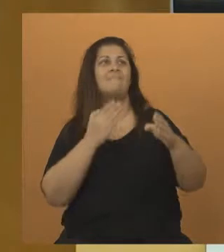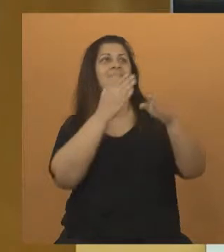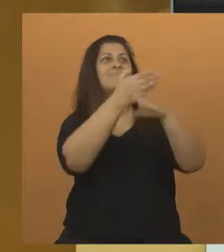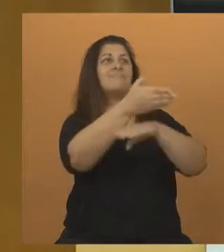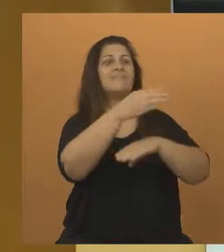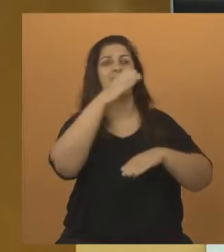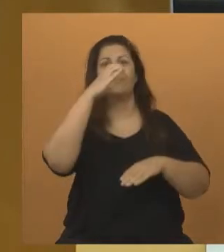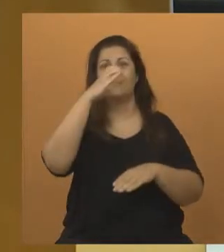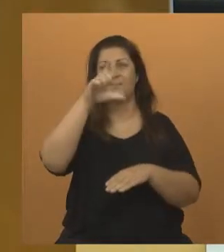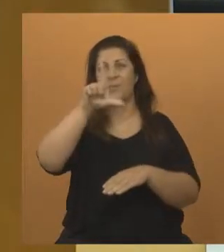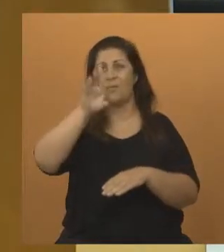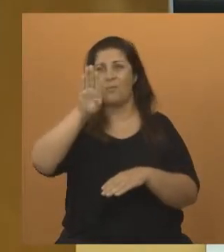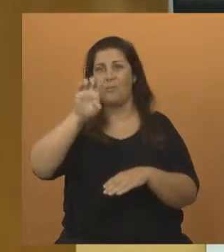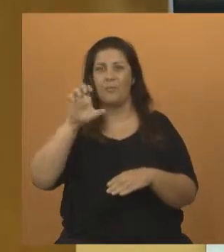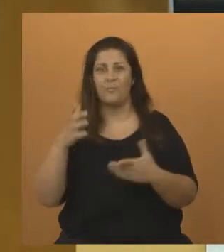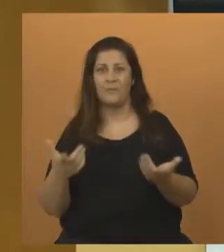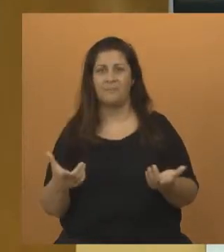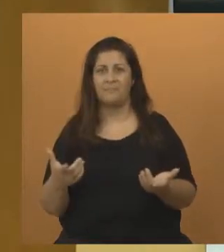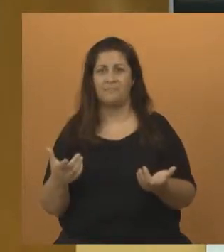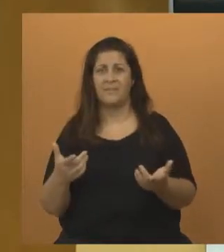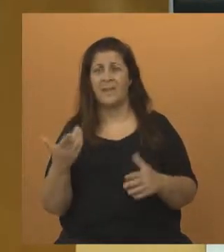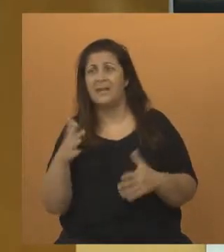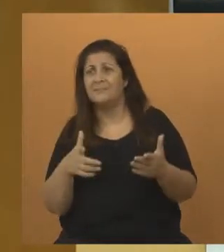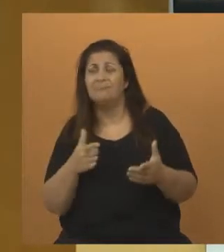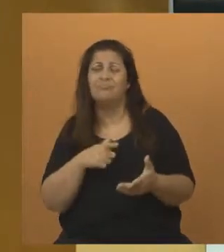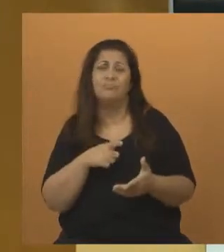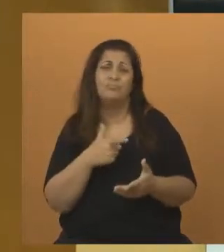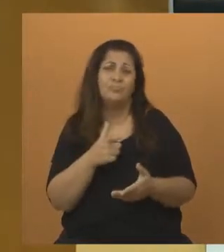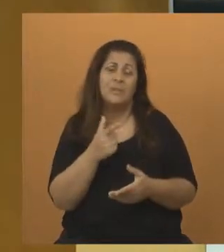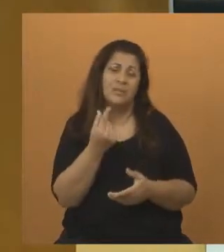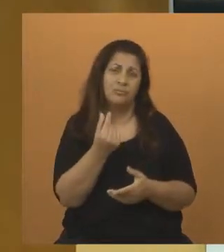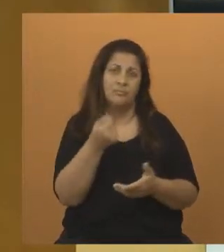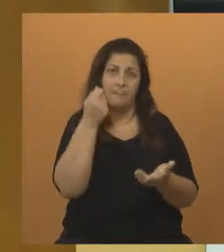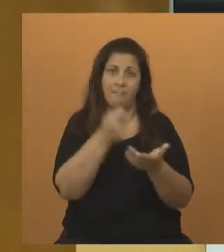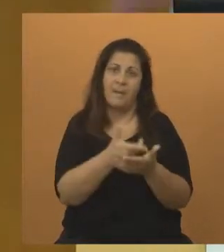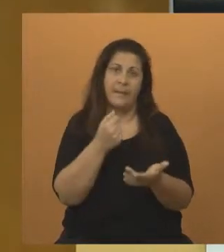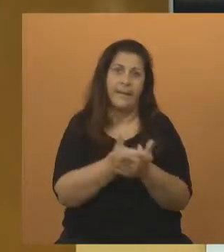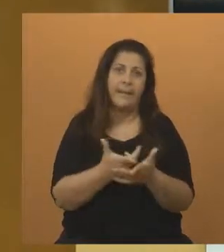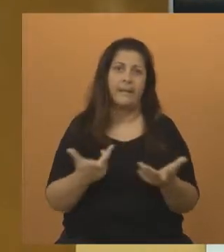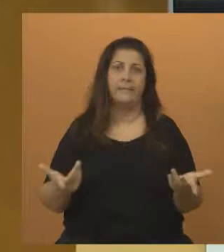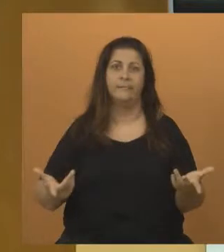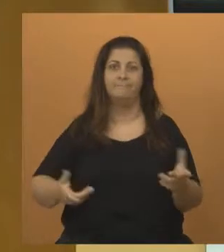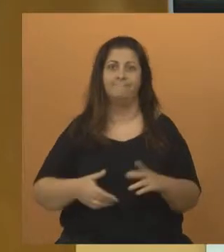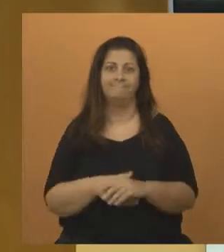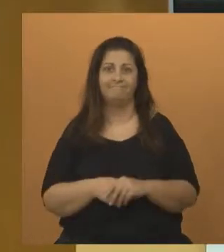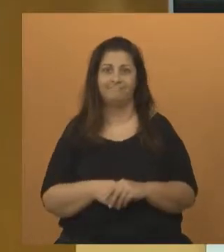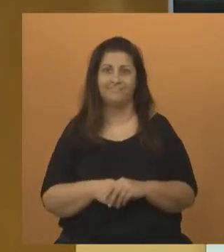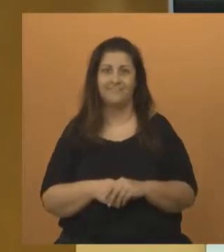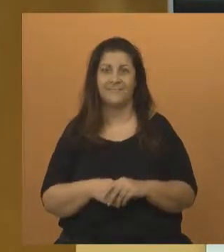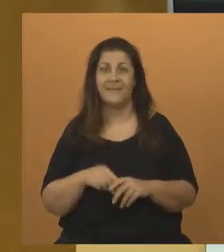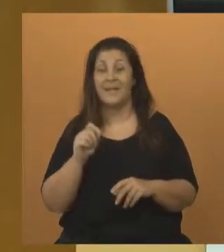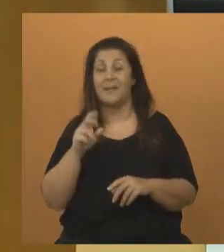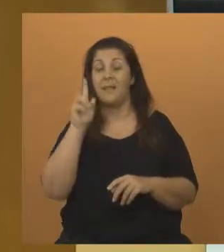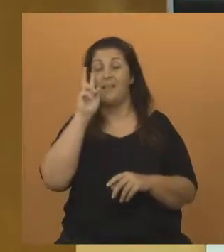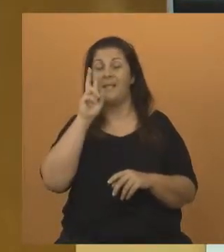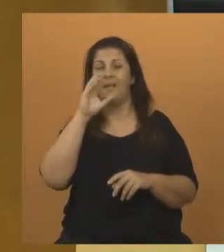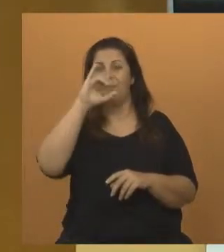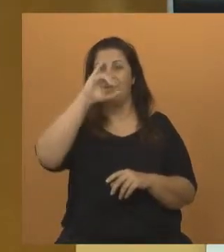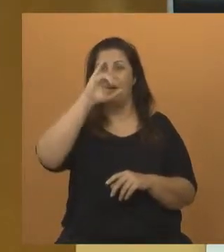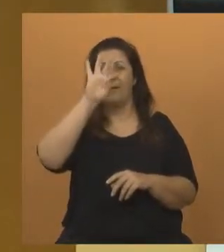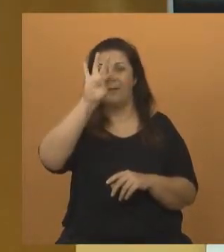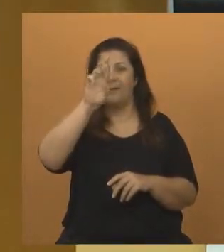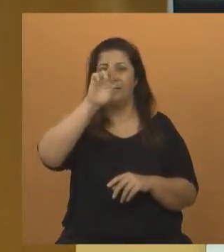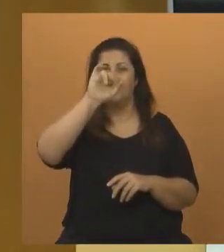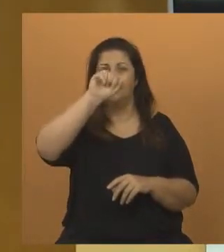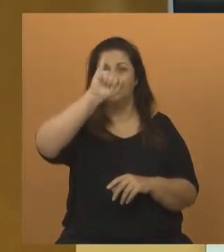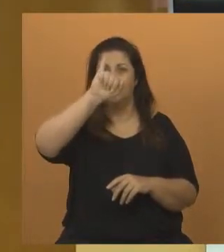deles até não podiam ir ao clube porque não tinha dinheiro para pagar a mensalidade. Tinha joia, né? Aqui, quem não lembra do Trianon, que era